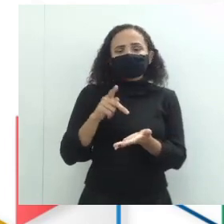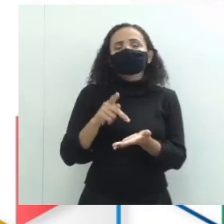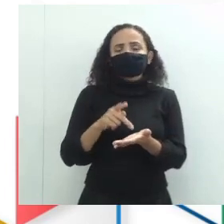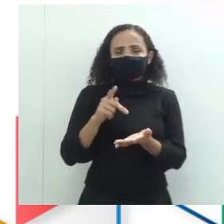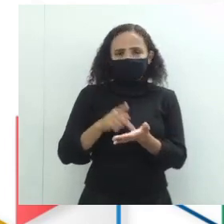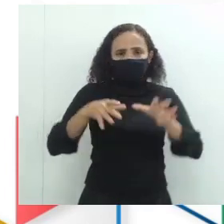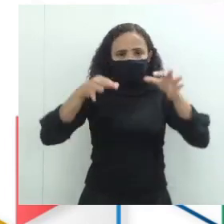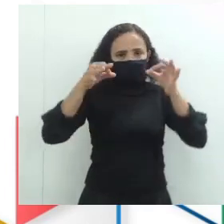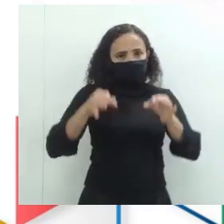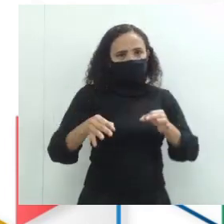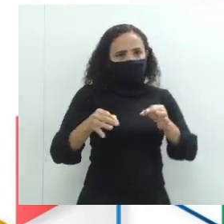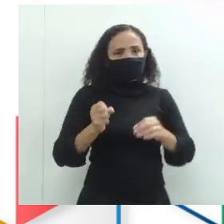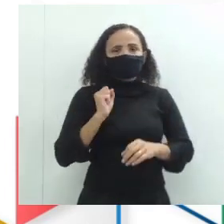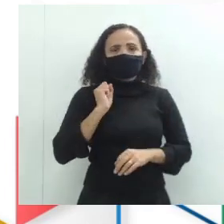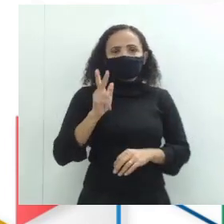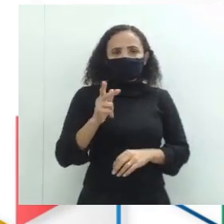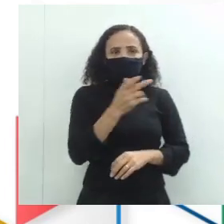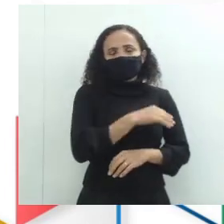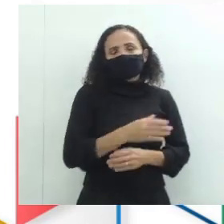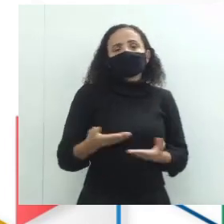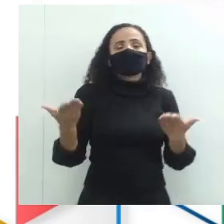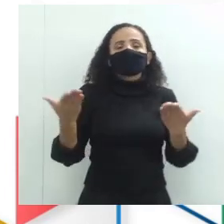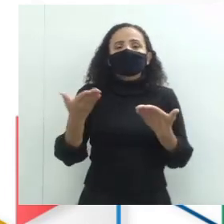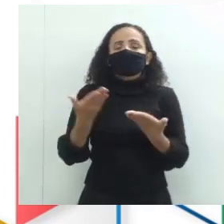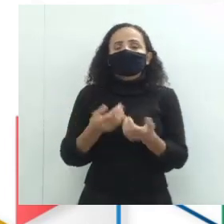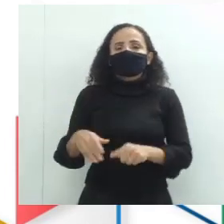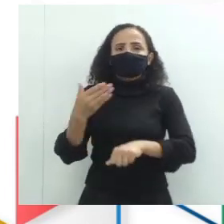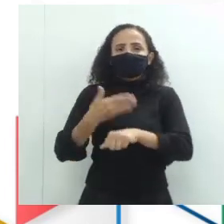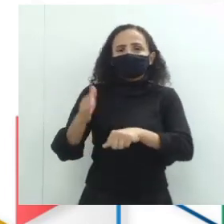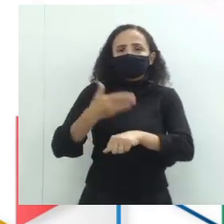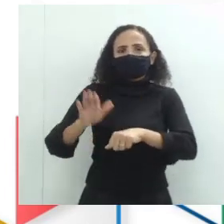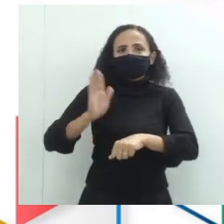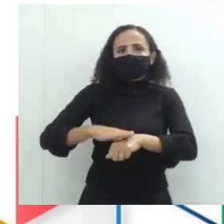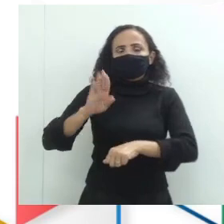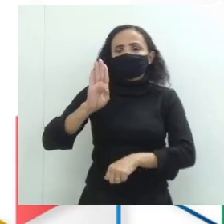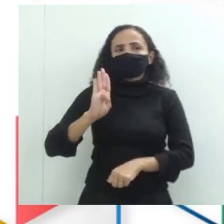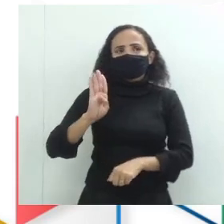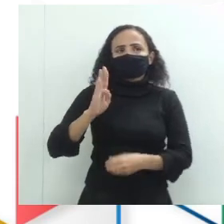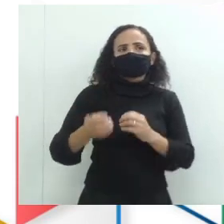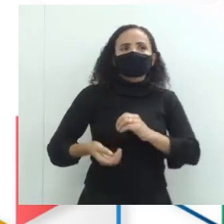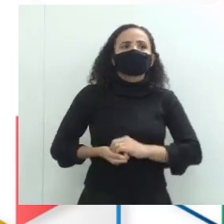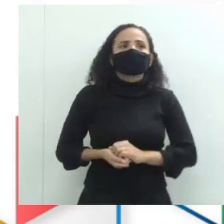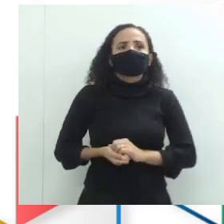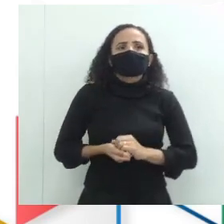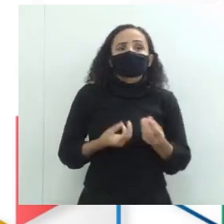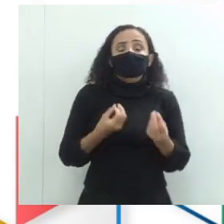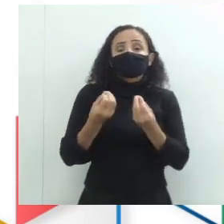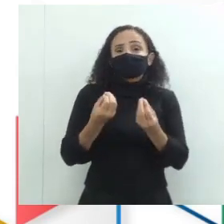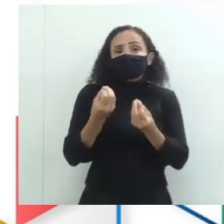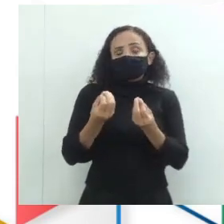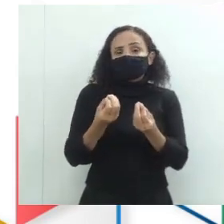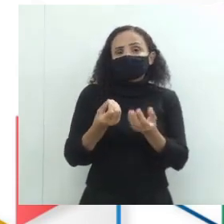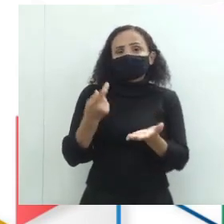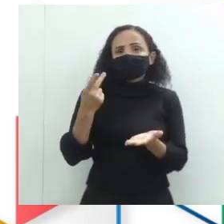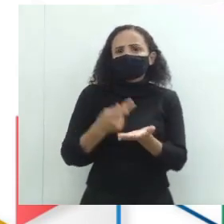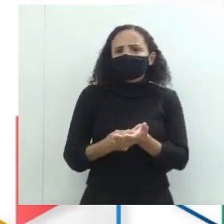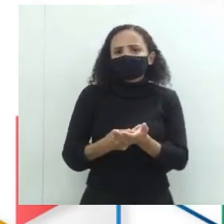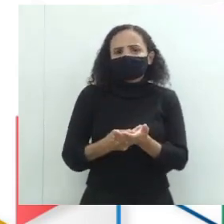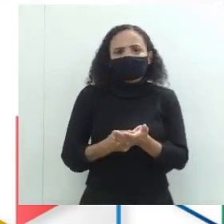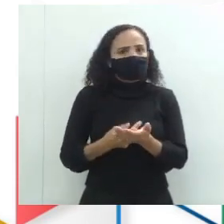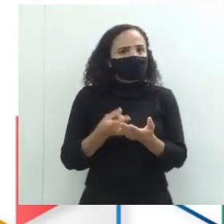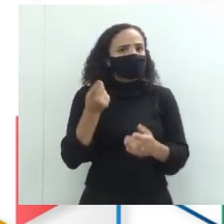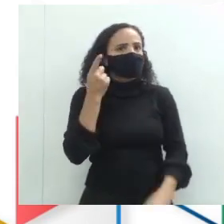equivalentes, tá bom? Vamos ver o item B para a gente treinar mais ainda. No item B eu tenho um x menos 5 igual a 0. Mais uma